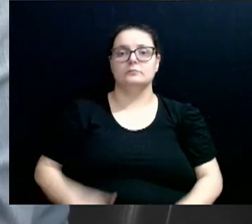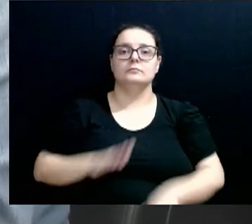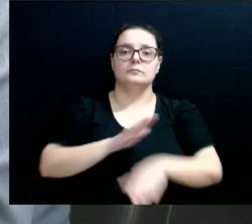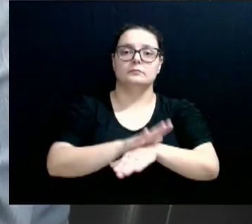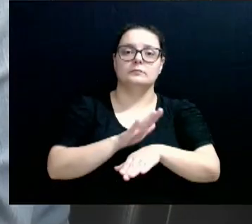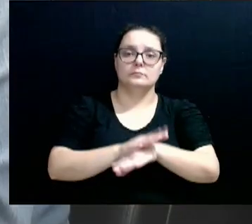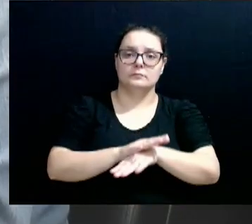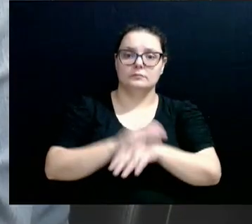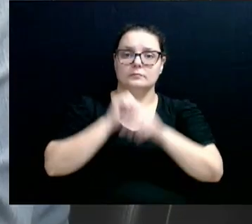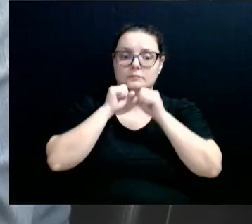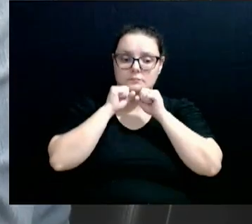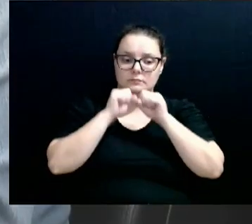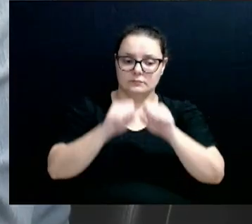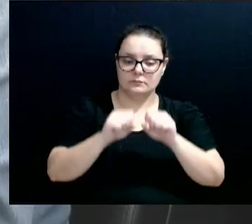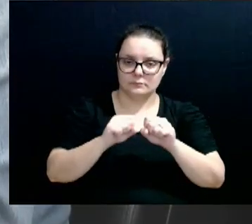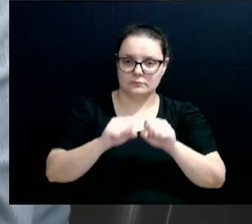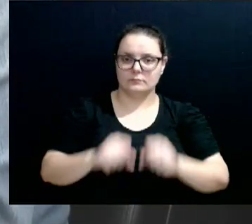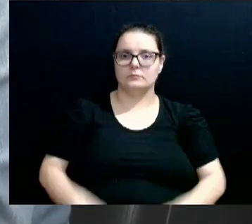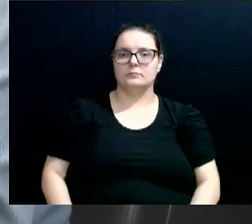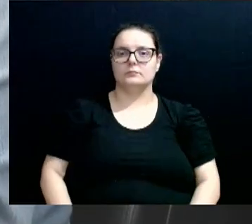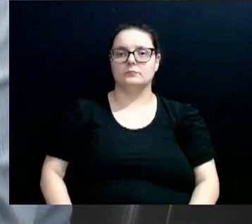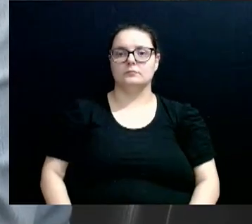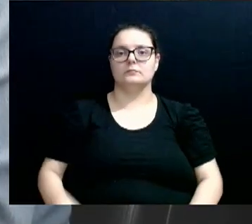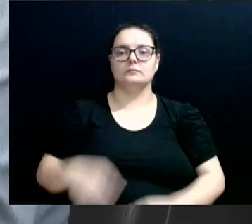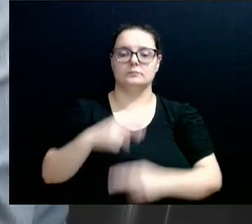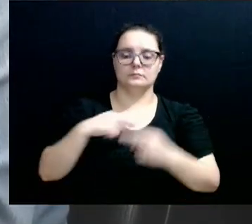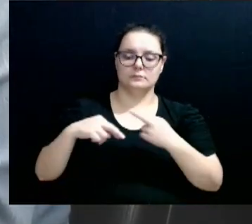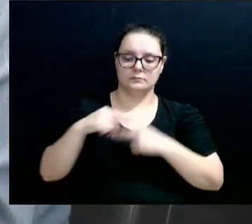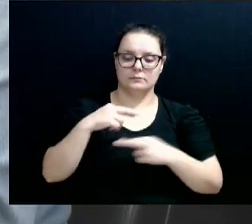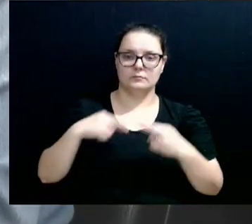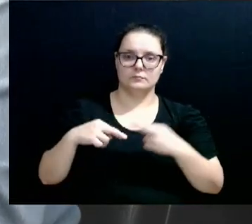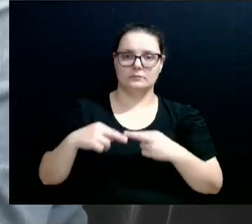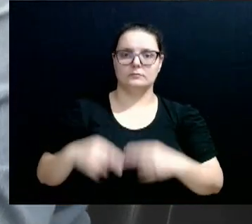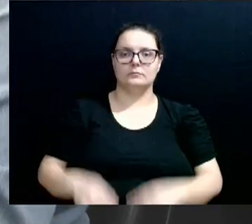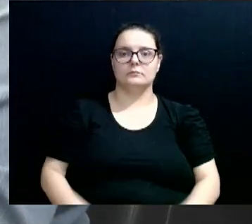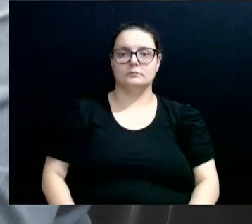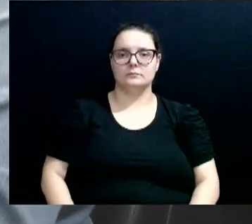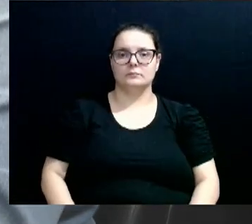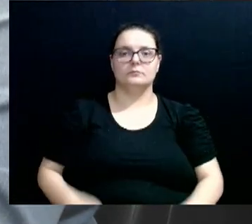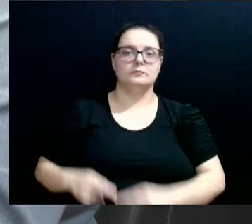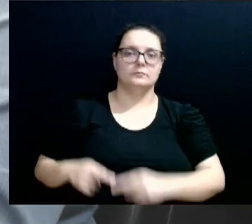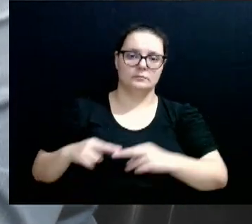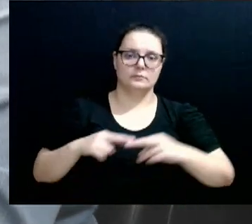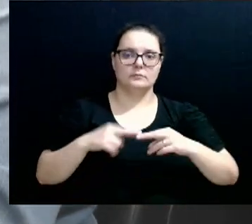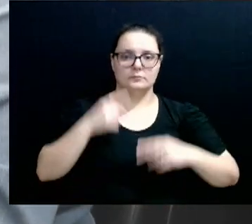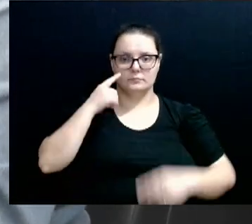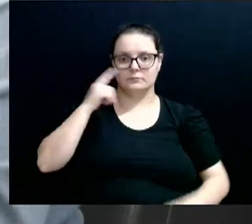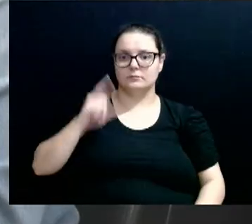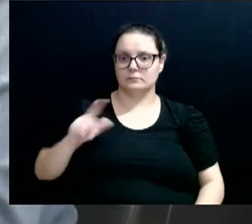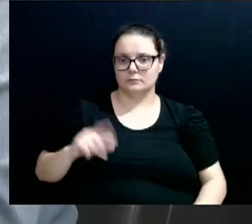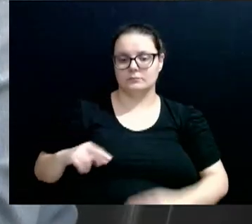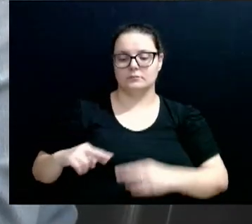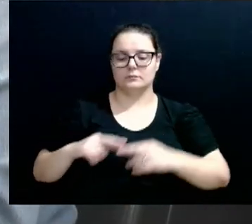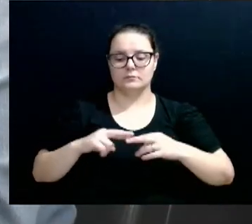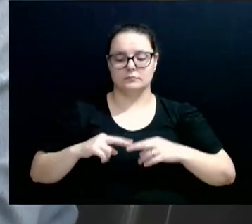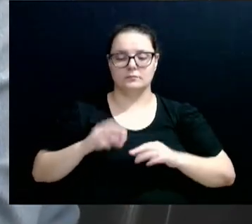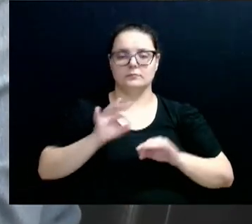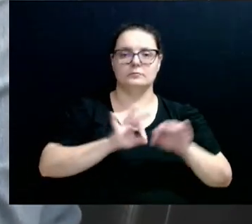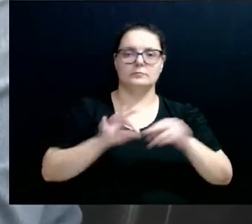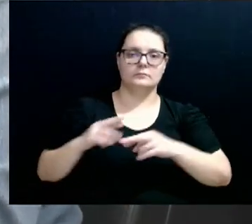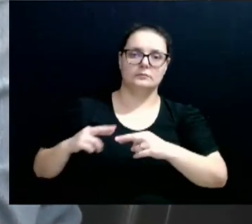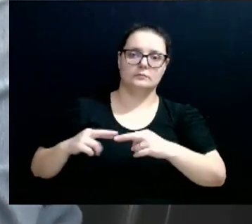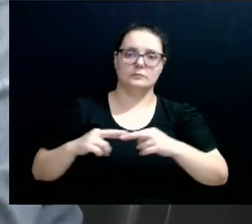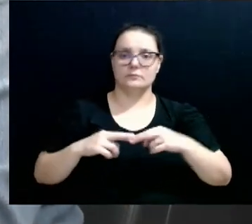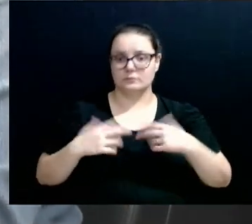questões associadas à rede mesmo, né, a lógica da rede, a organização da rede. Então, por exemplo,